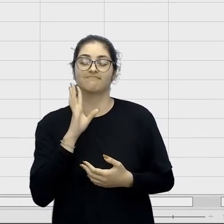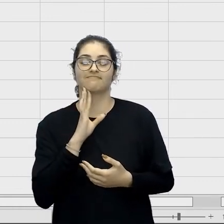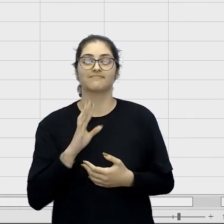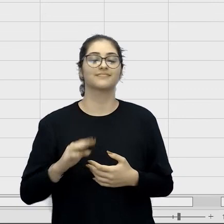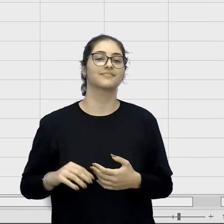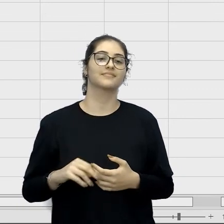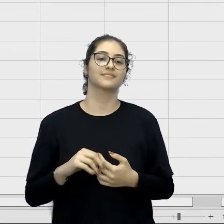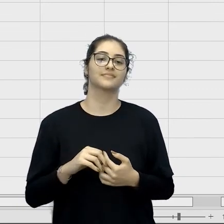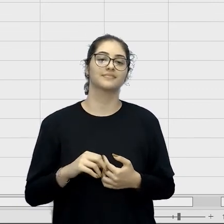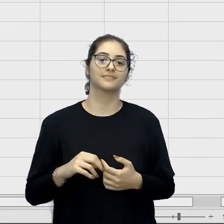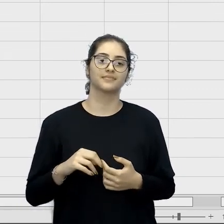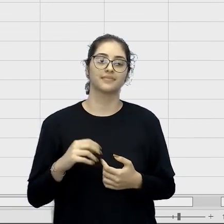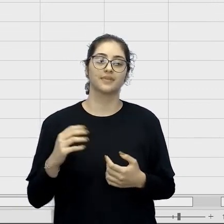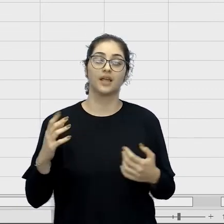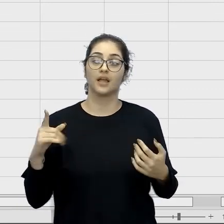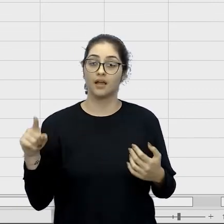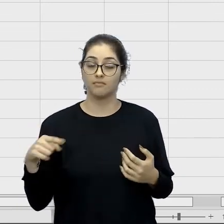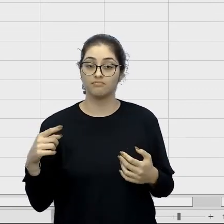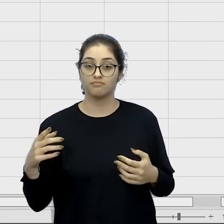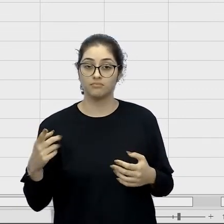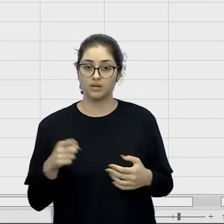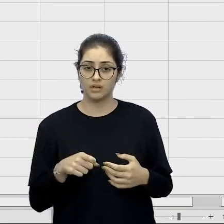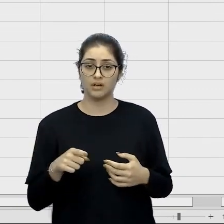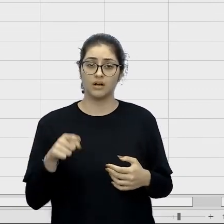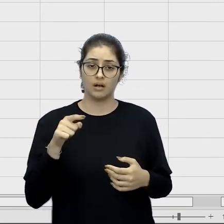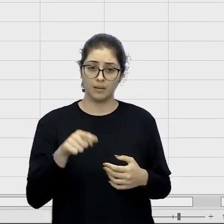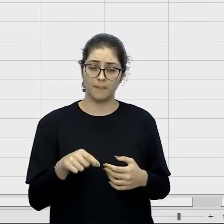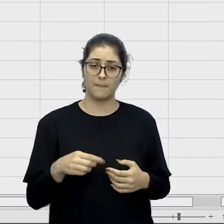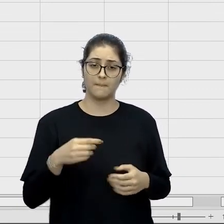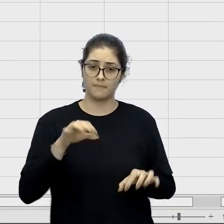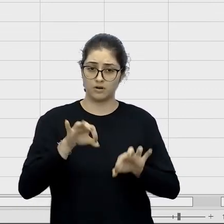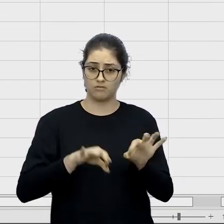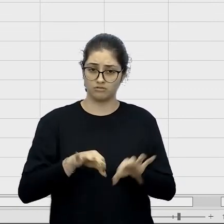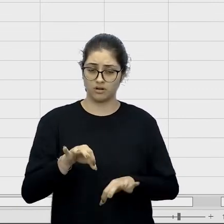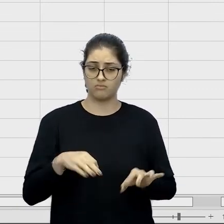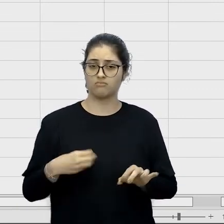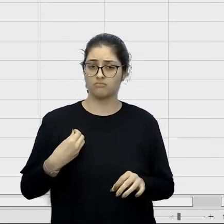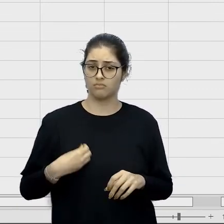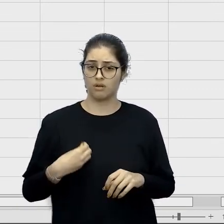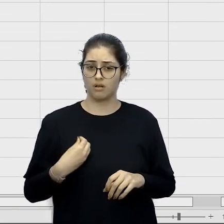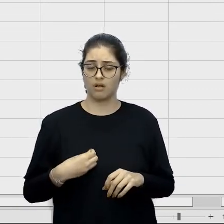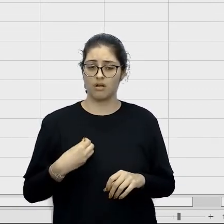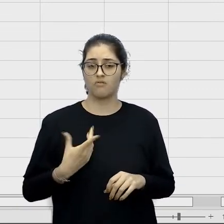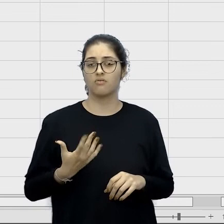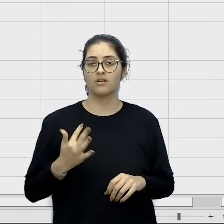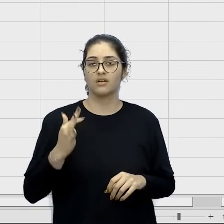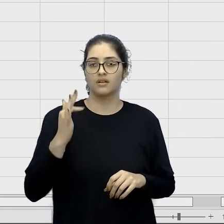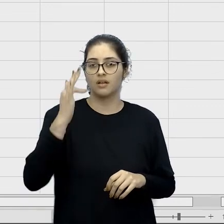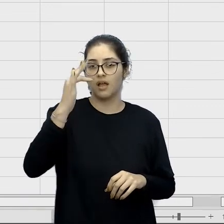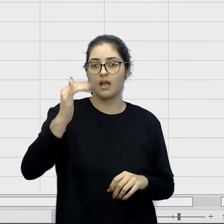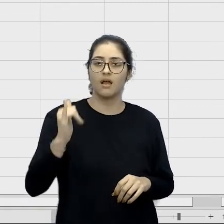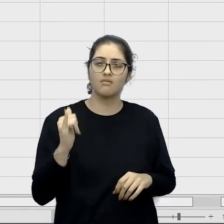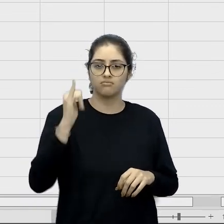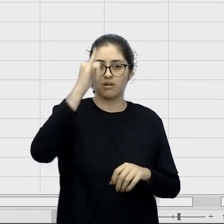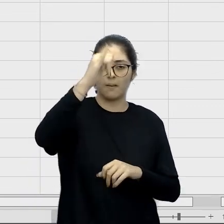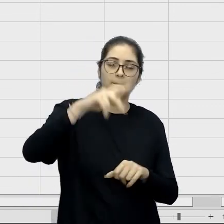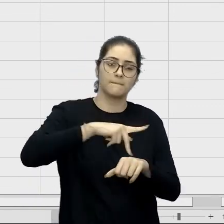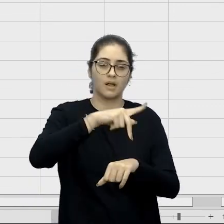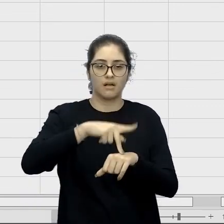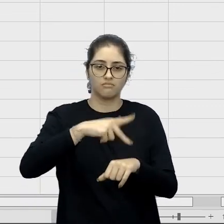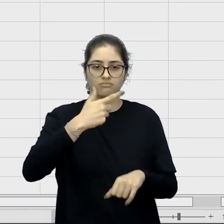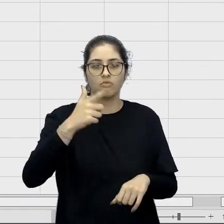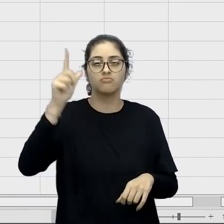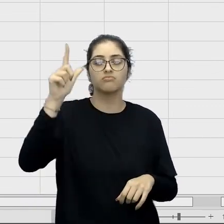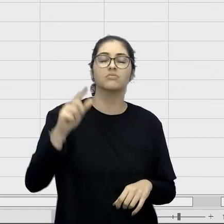R$40. E aí a gente, se o nosso projeto de vida aí for fazer um intercâmbio, então vamos colocar aqui que o nosso projeto de vida